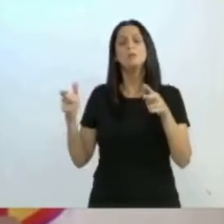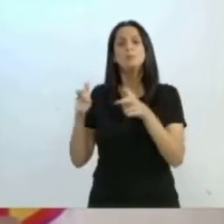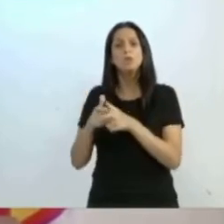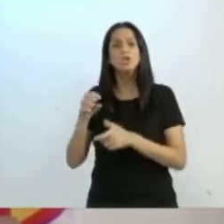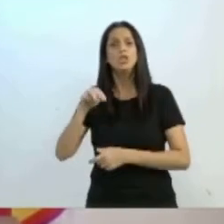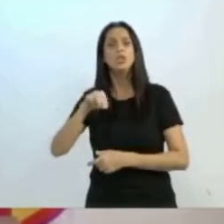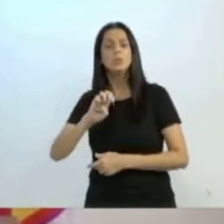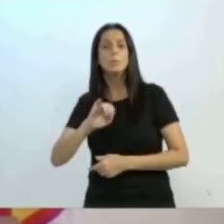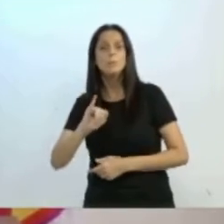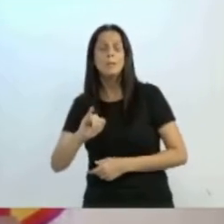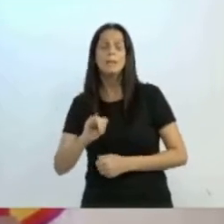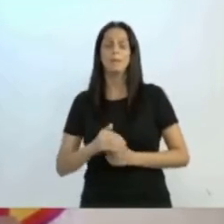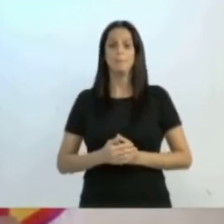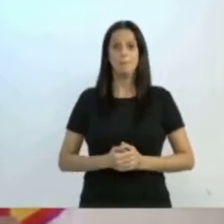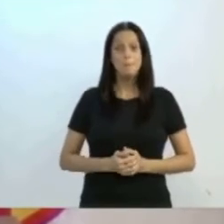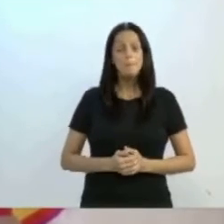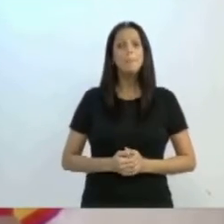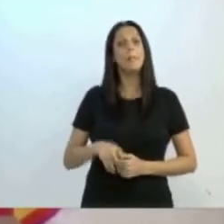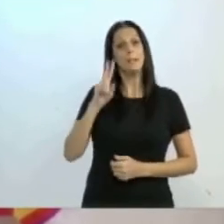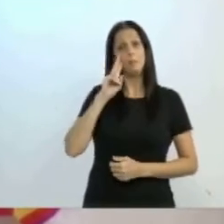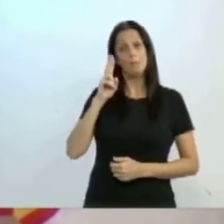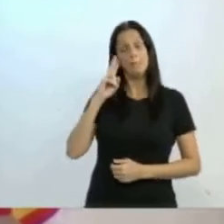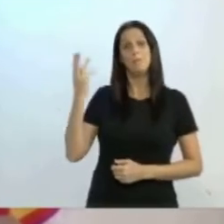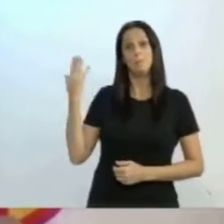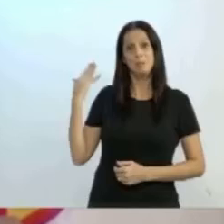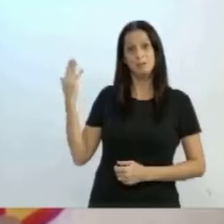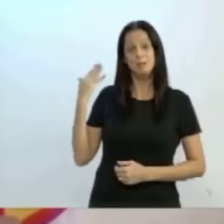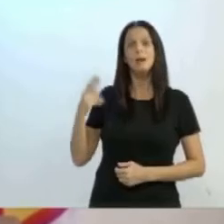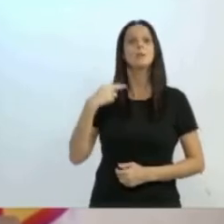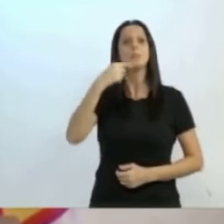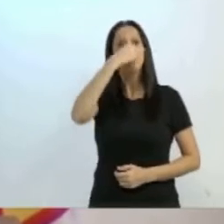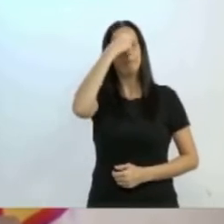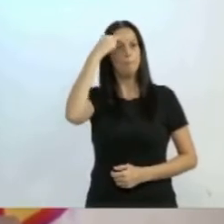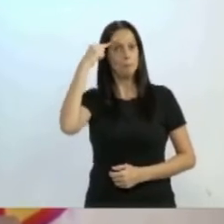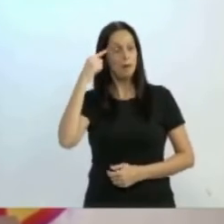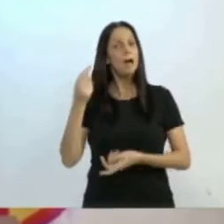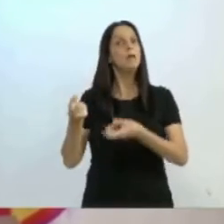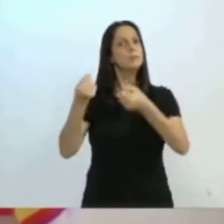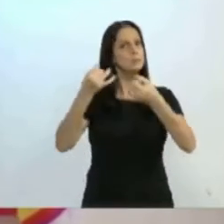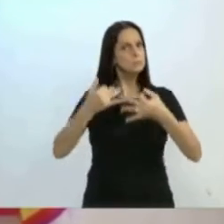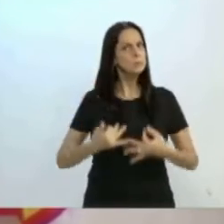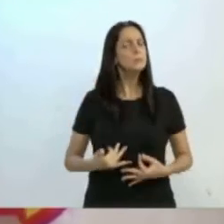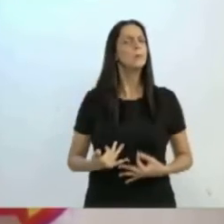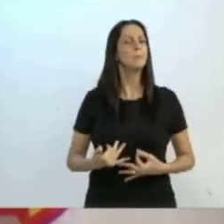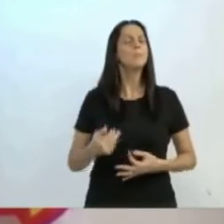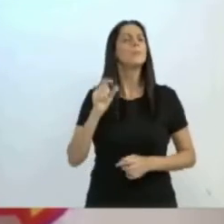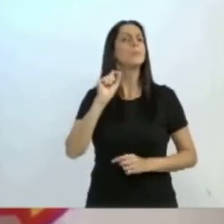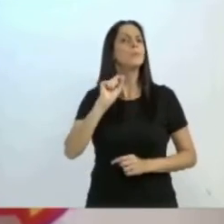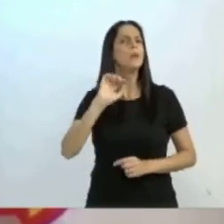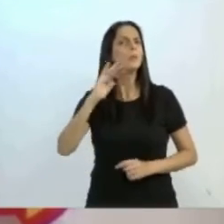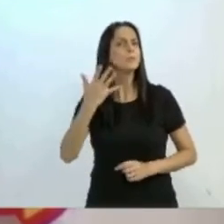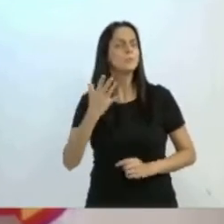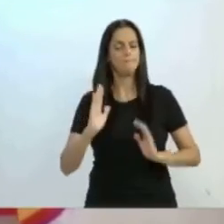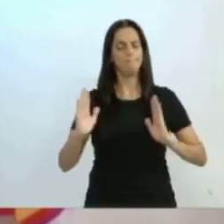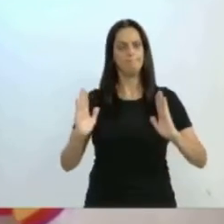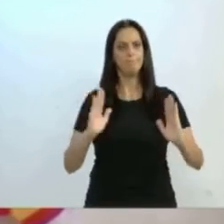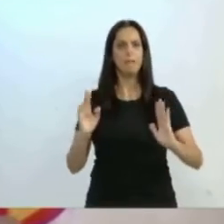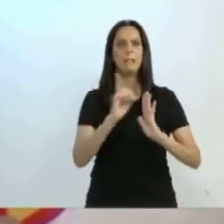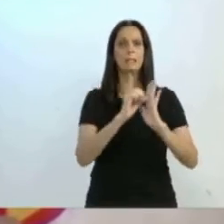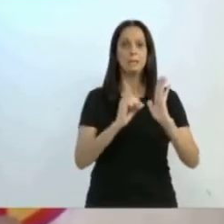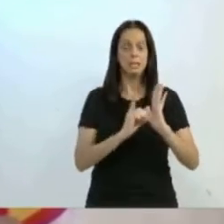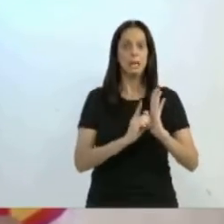a fala de alguns vereadores Mas lembro da fala do vereador Marcos da Rosa aqui que esse decreto pode não pode